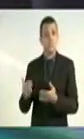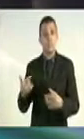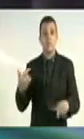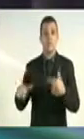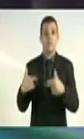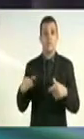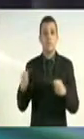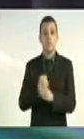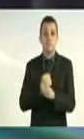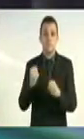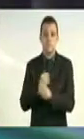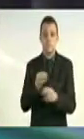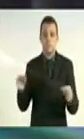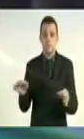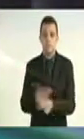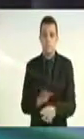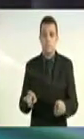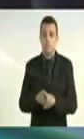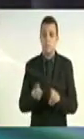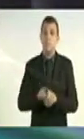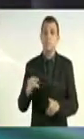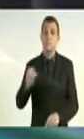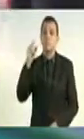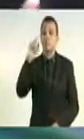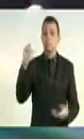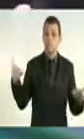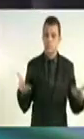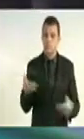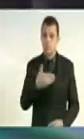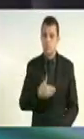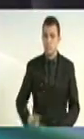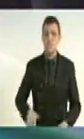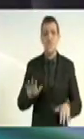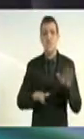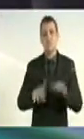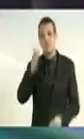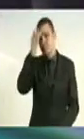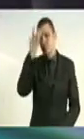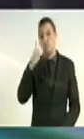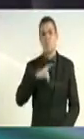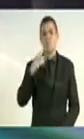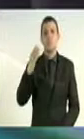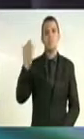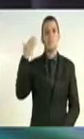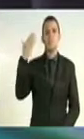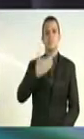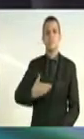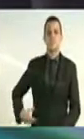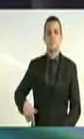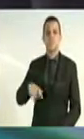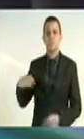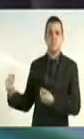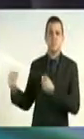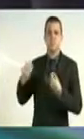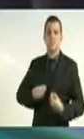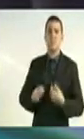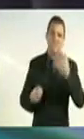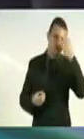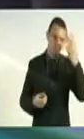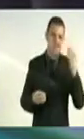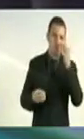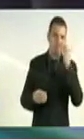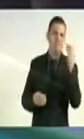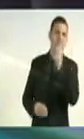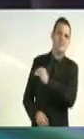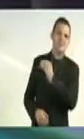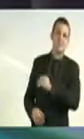governos encontram essa disponibilidade por ser do governo anterior, eles desprezam. Também está correto o governo de tocar essas obras